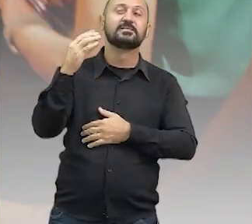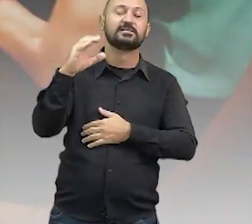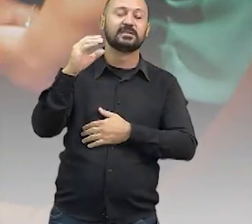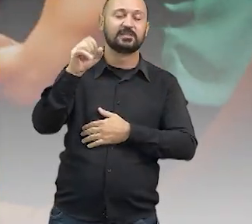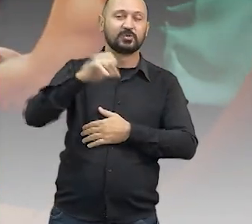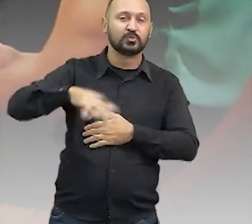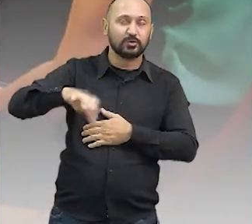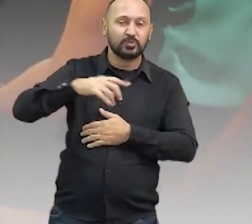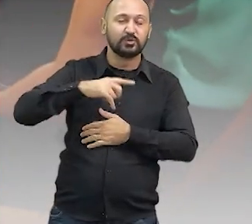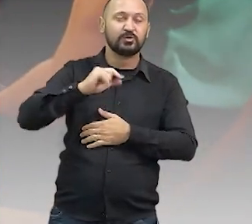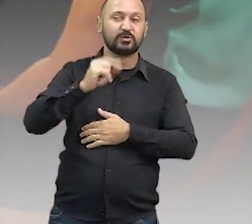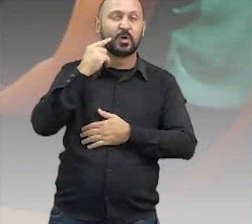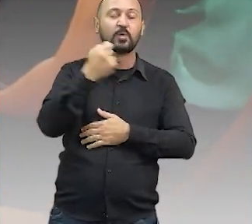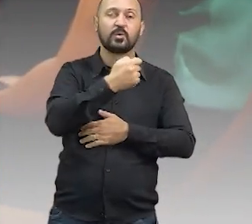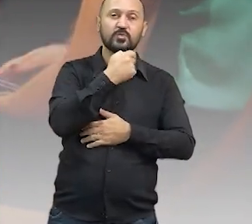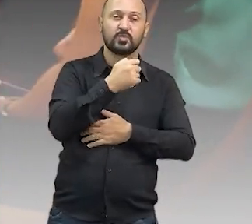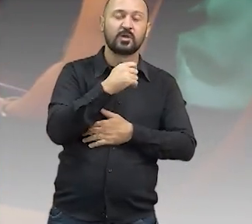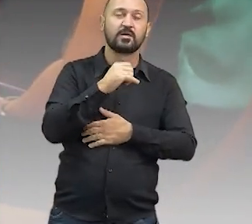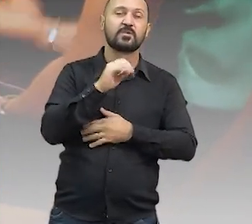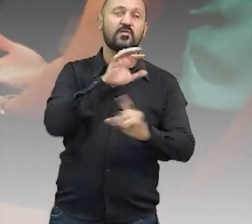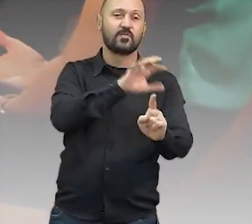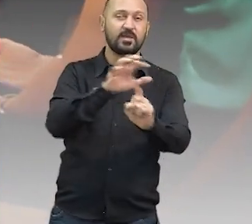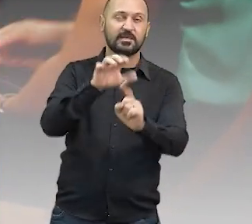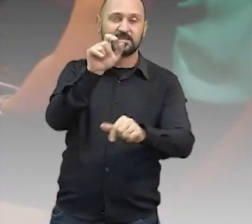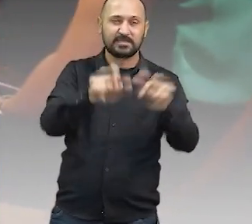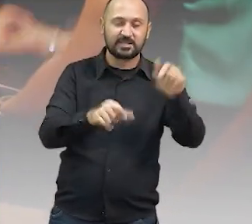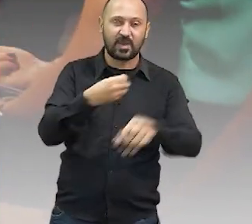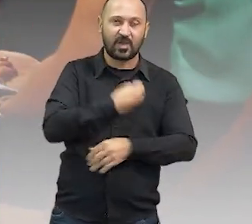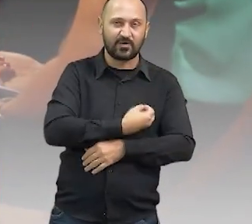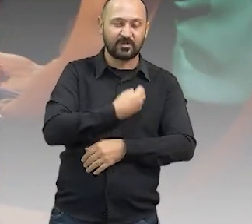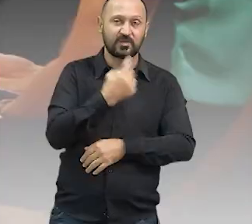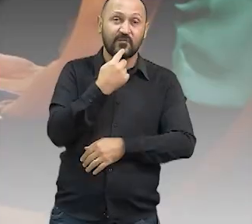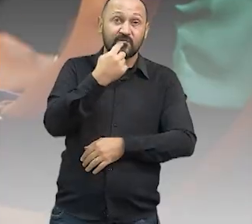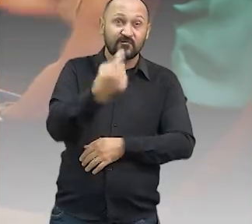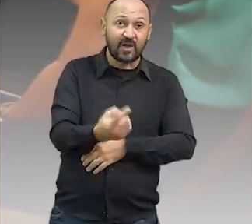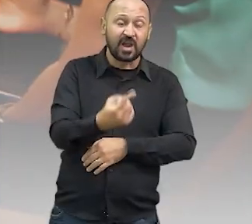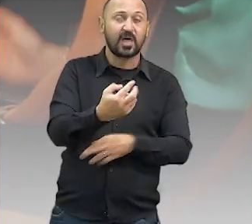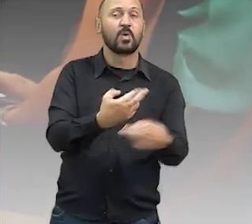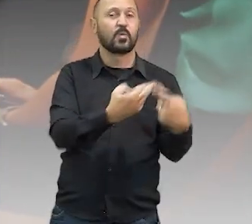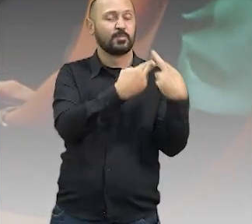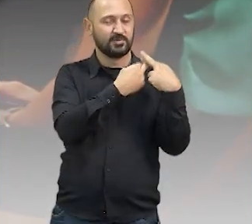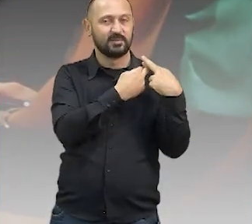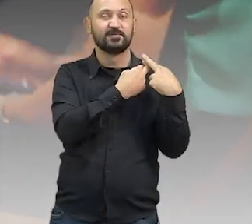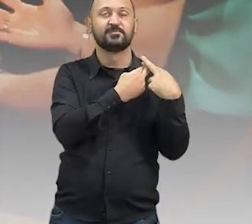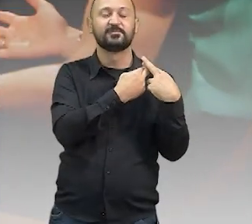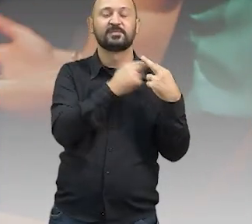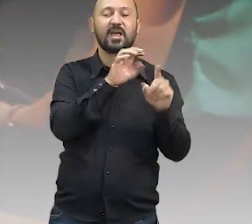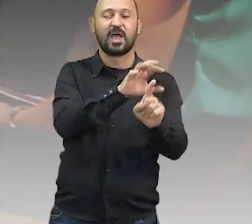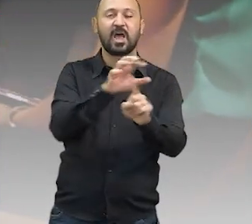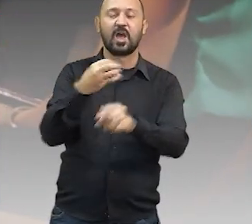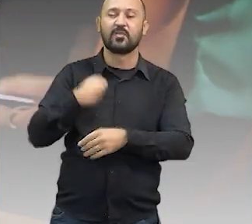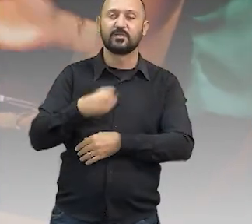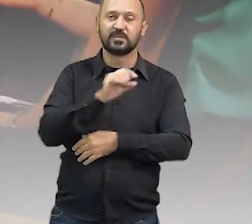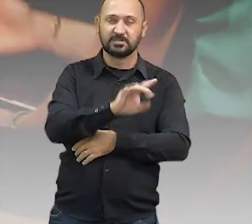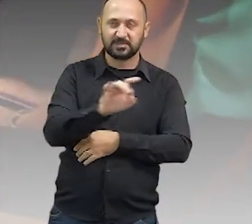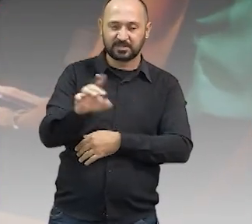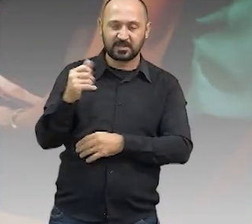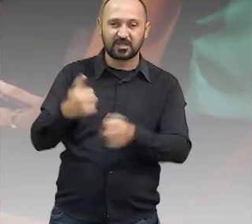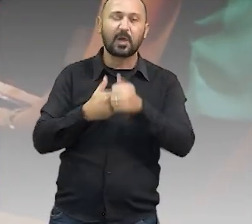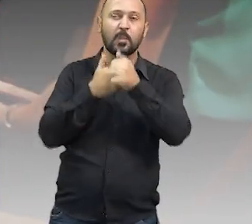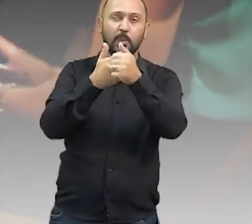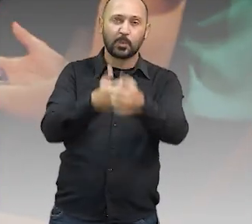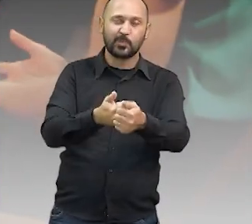que tem um impacto, sim, direto na vida das pessoas. Tudo que a gente fala, com muita responsabilidade, toca a vida de cada um que acompanha, então, o